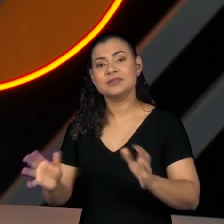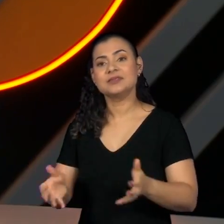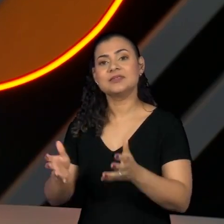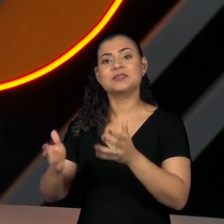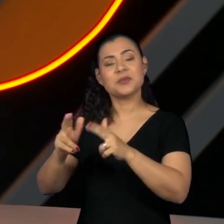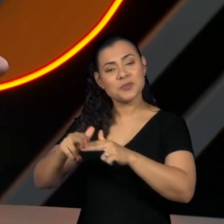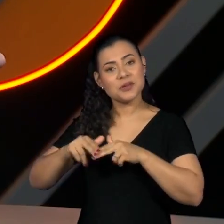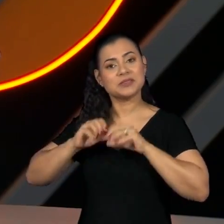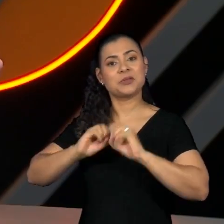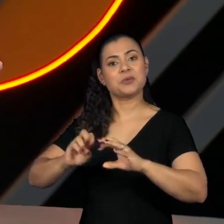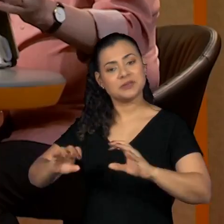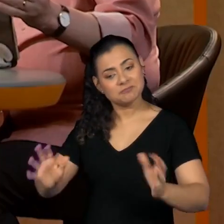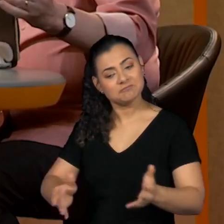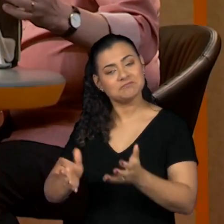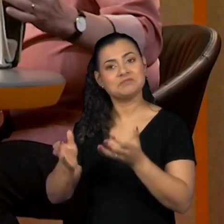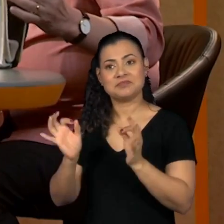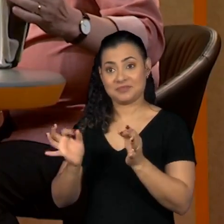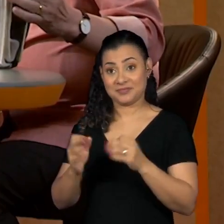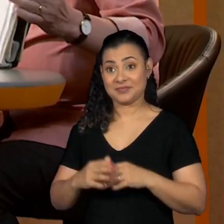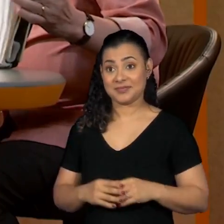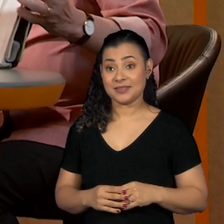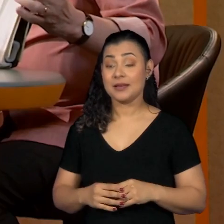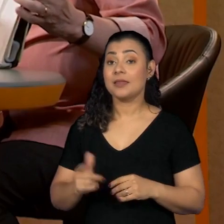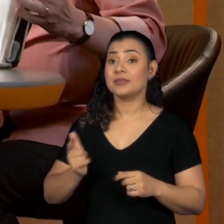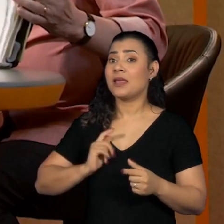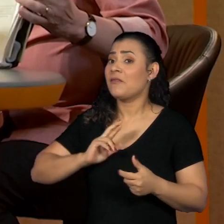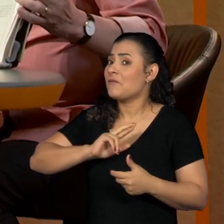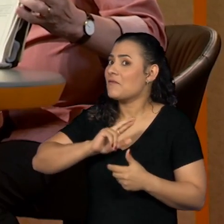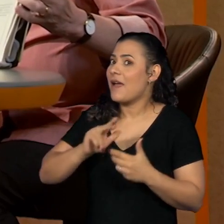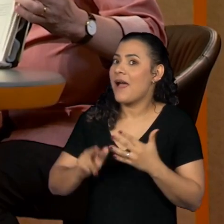pela educação, né? E aqui tem